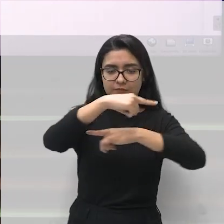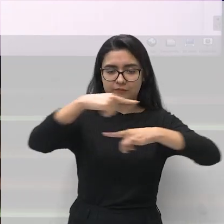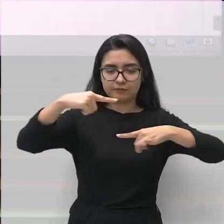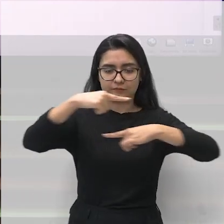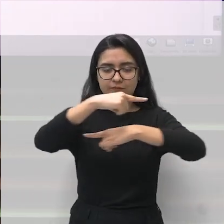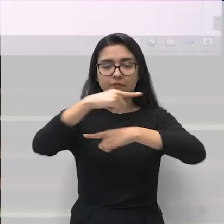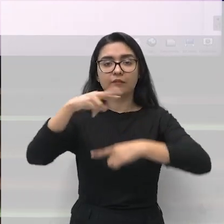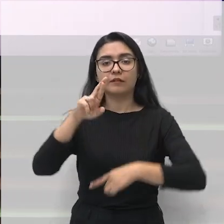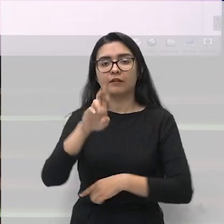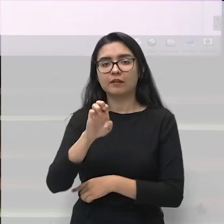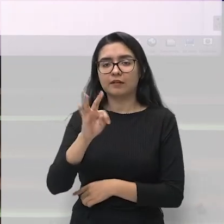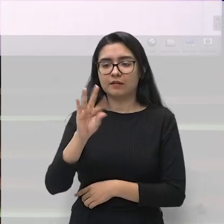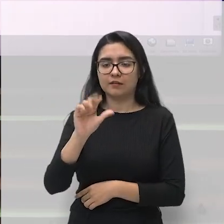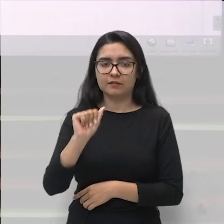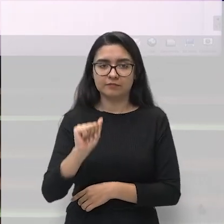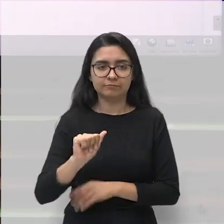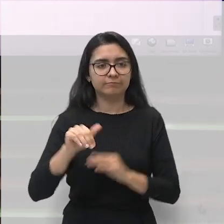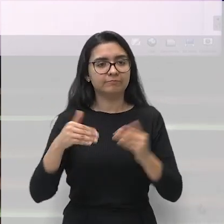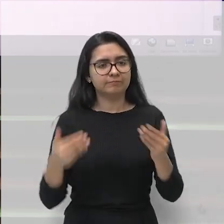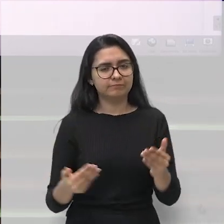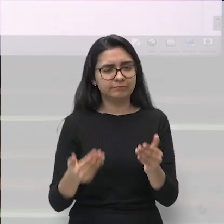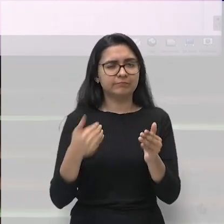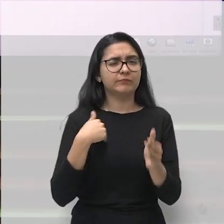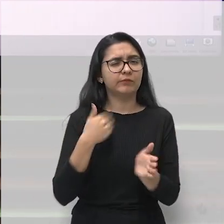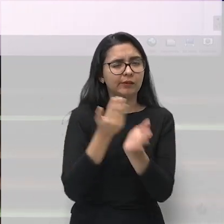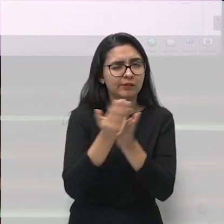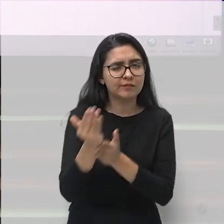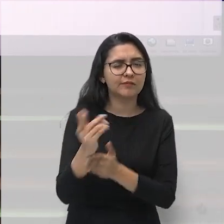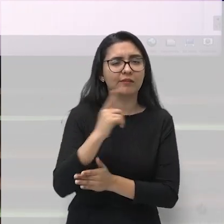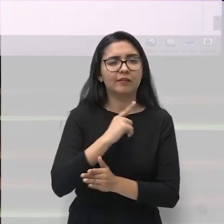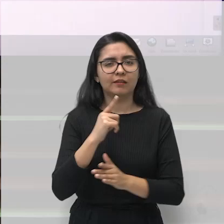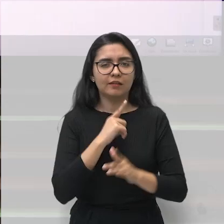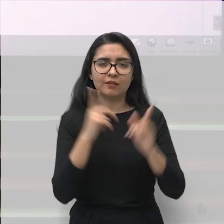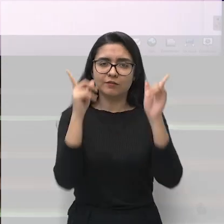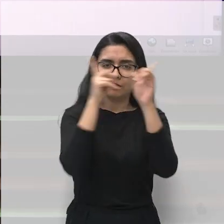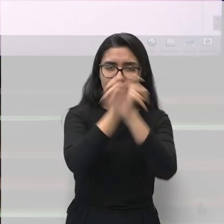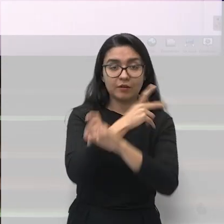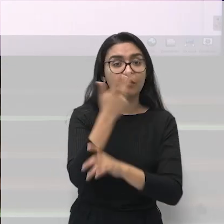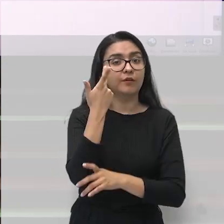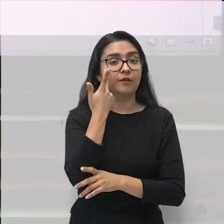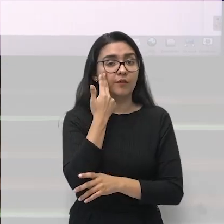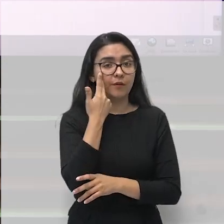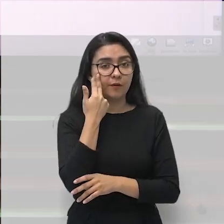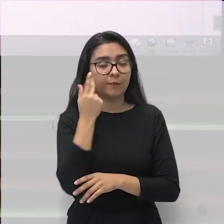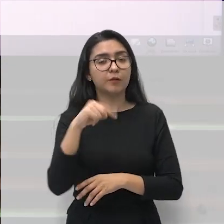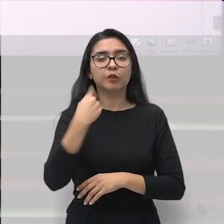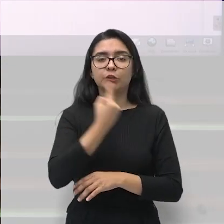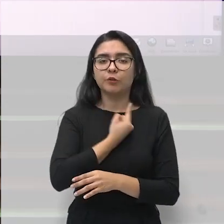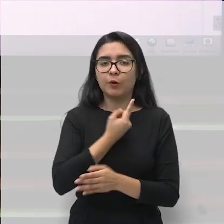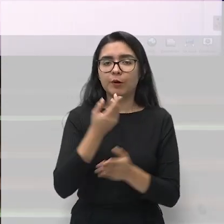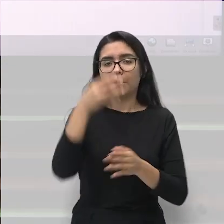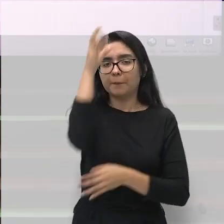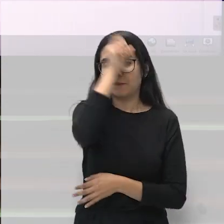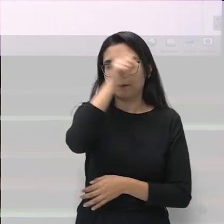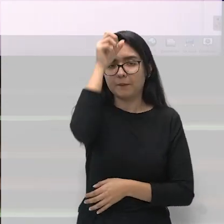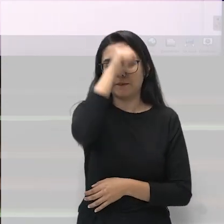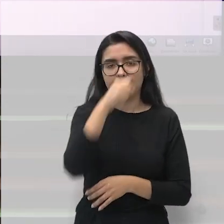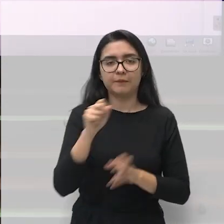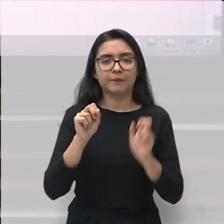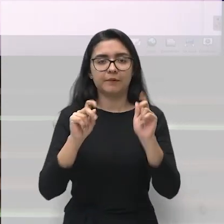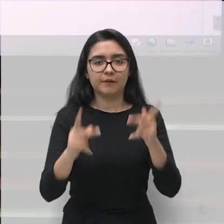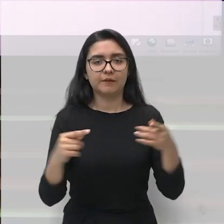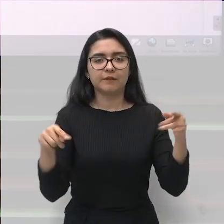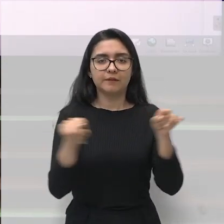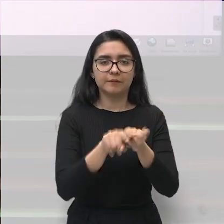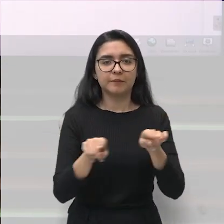paralelas, né? Certo que logo no início você vai sentir uma certa dificuldade, isso é normal, né? Nós estamos trabalhando muito, né?